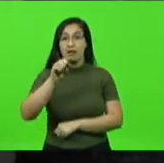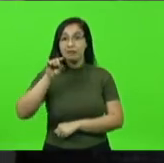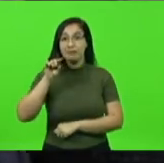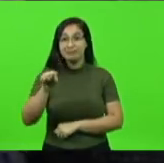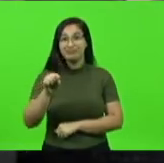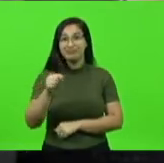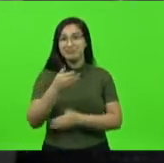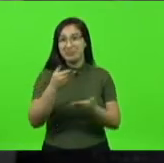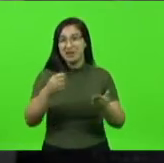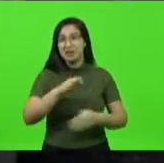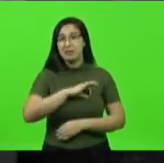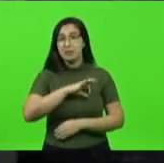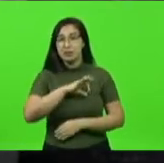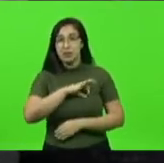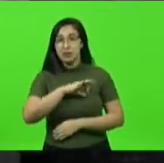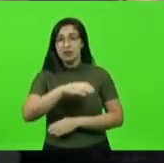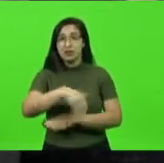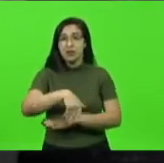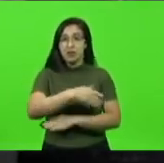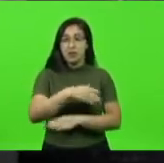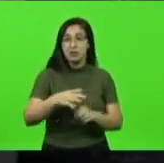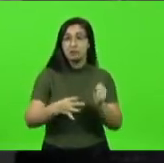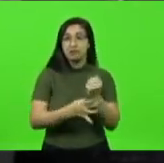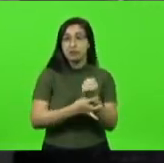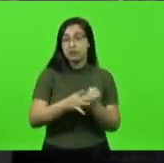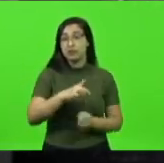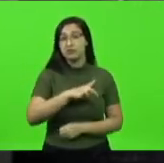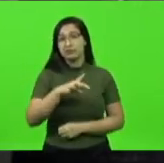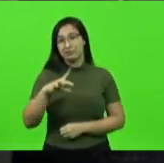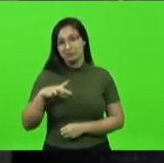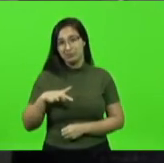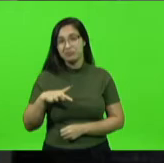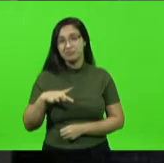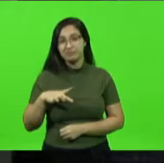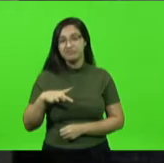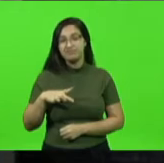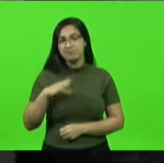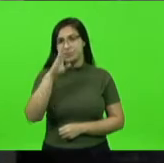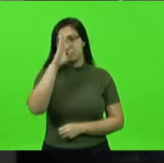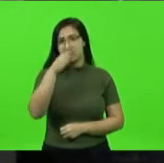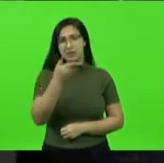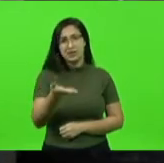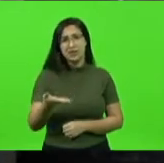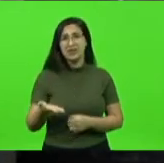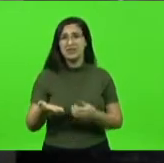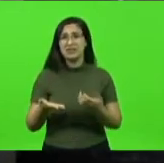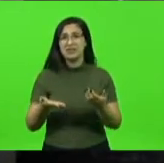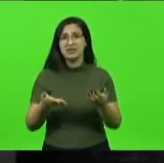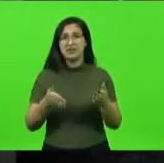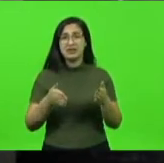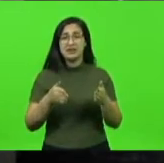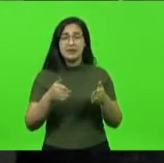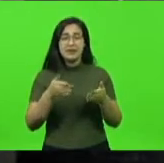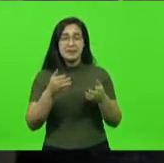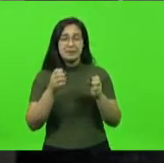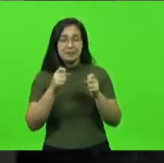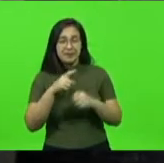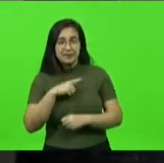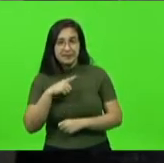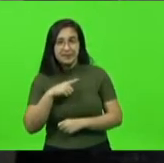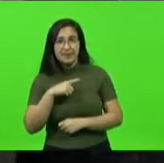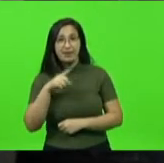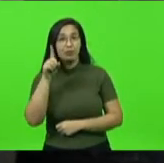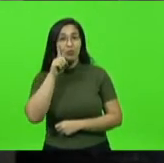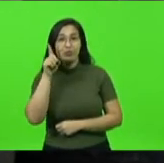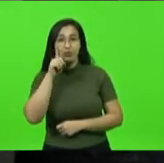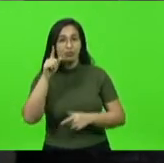praças. O pessoal aí da segurança pública, principalmente os de baixo, aqueles que carregam o piano todos os